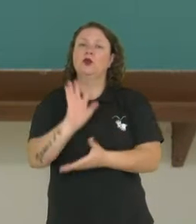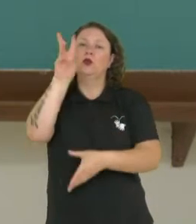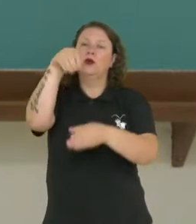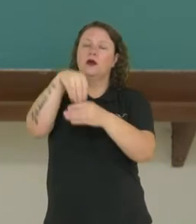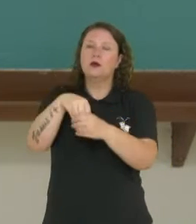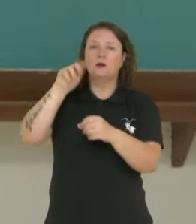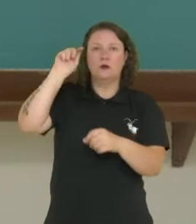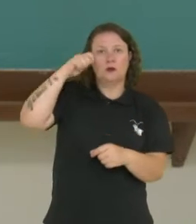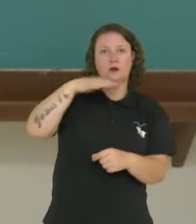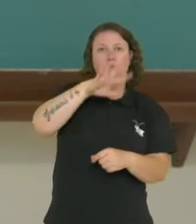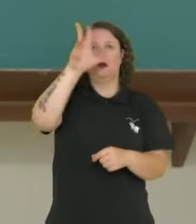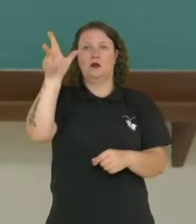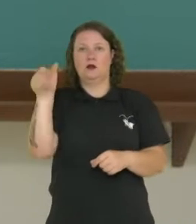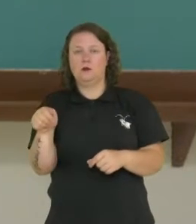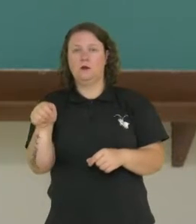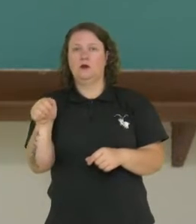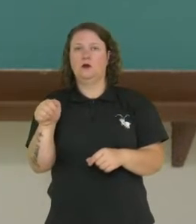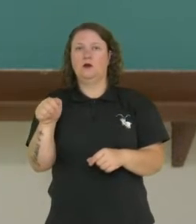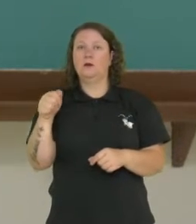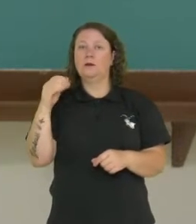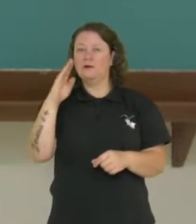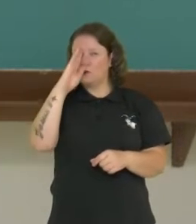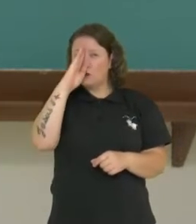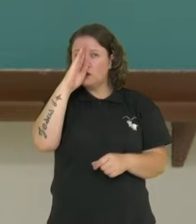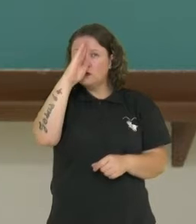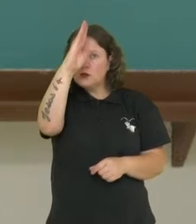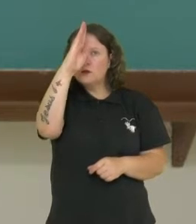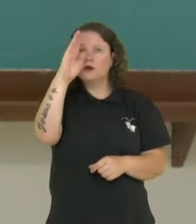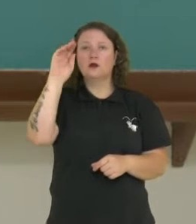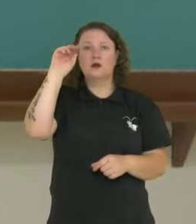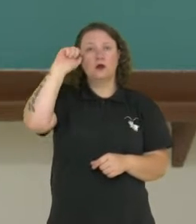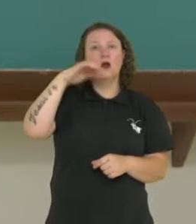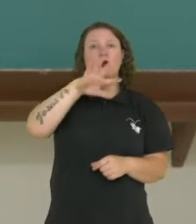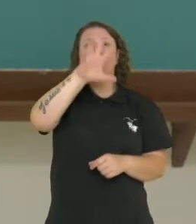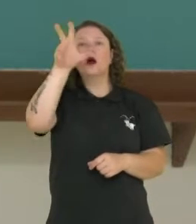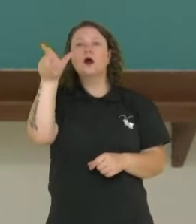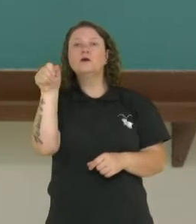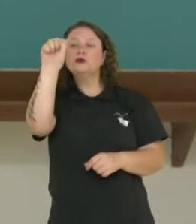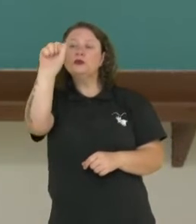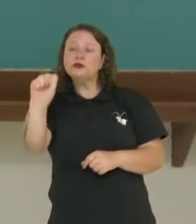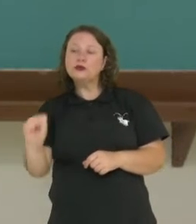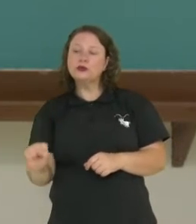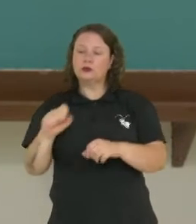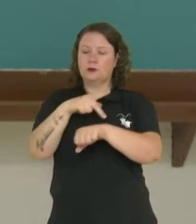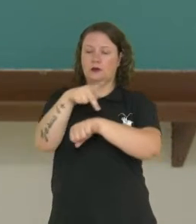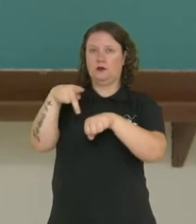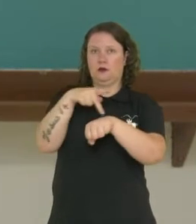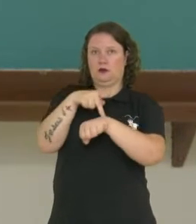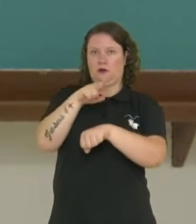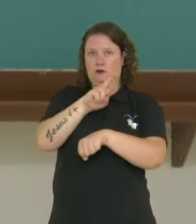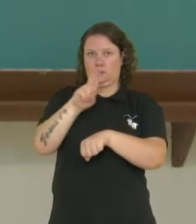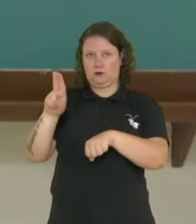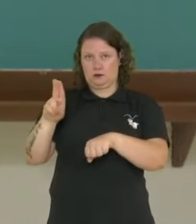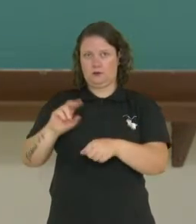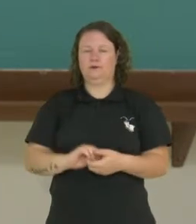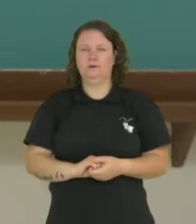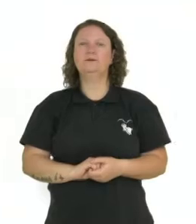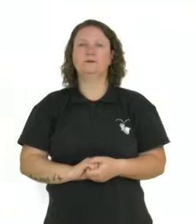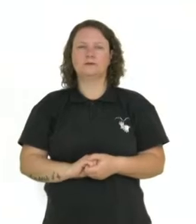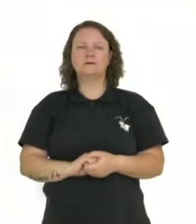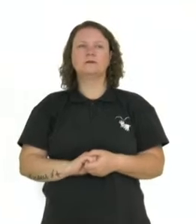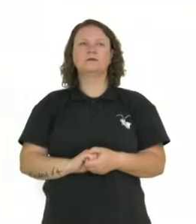ali africano, sobretudo ali então no caso, no país chamado África do Sul, ok? Vamos retomar essa aqui então, vamos